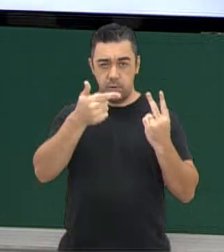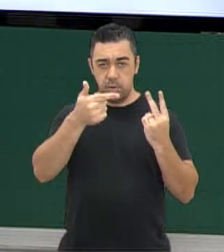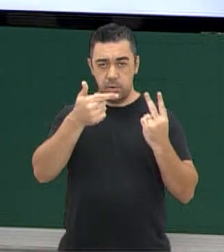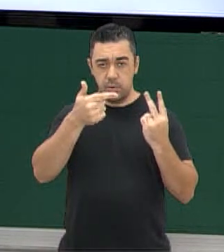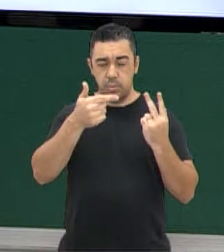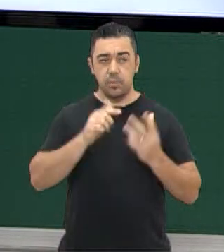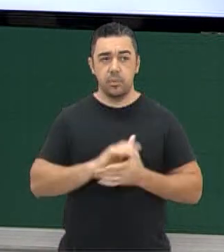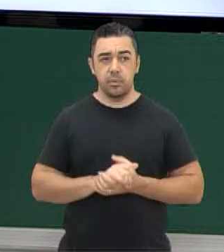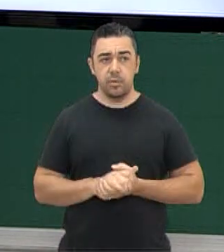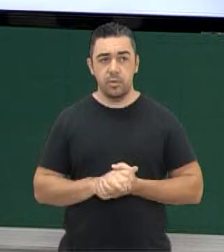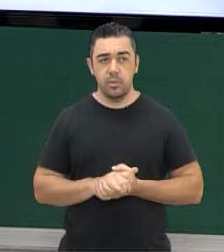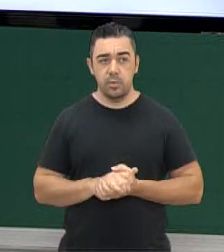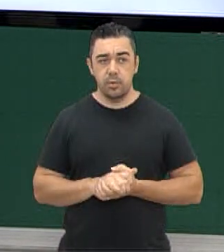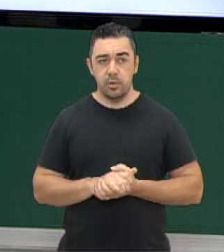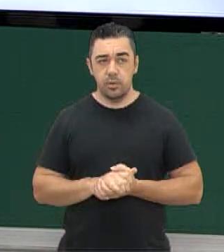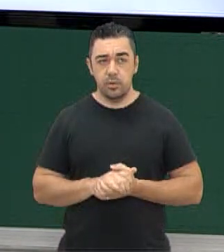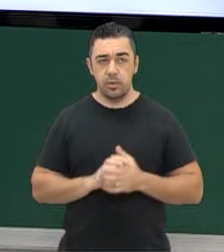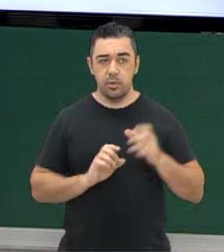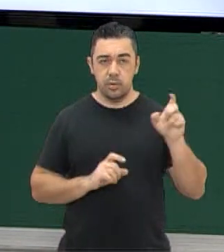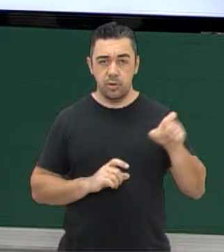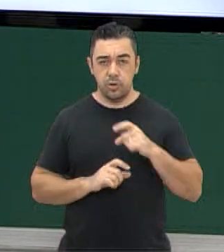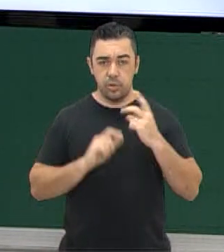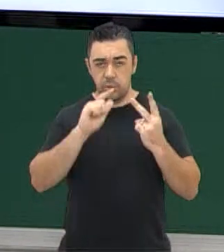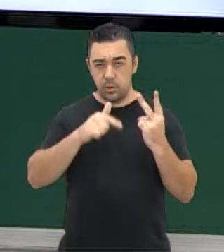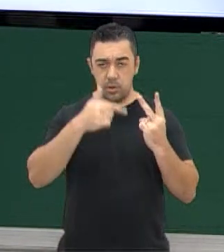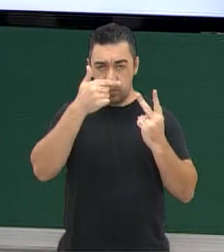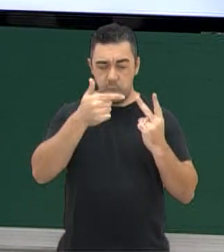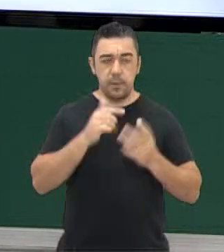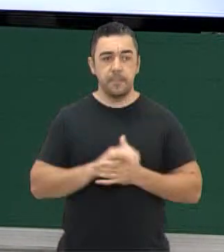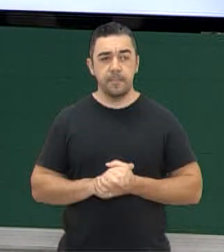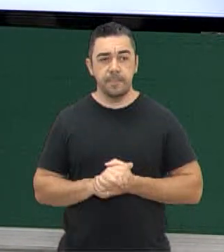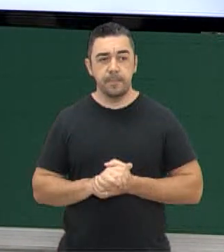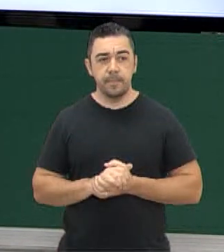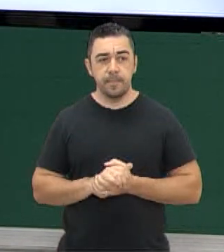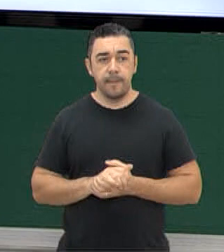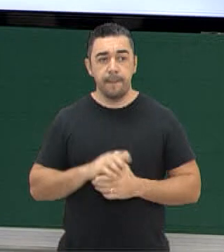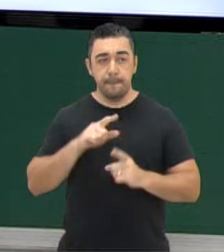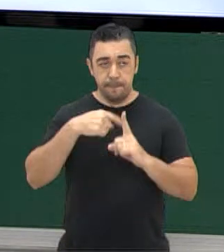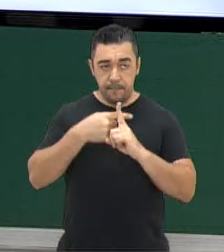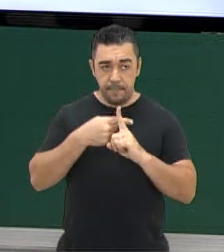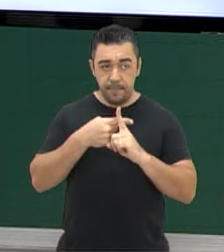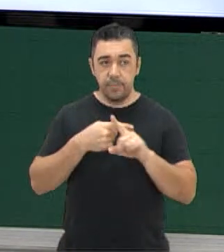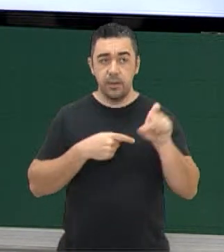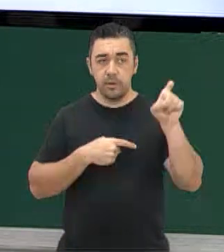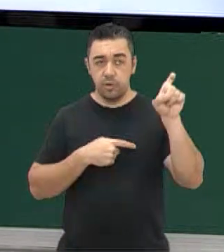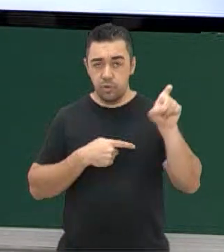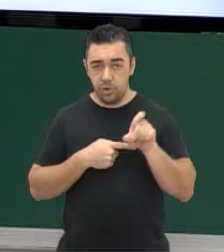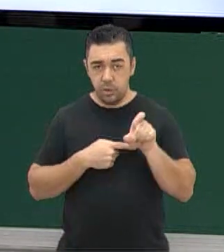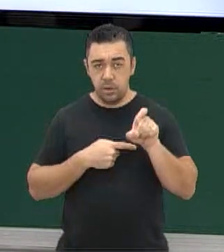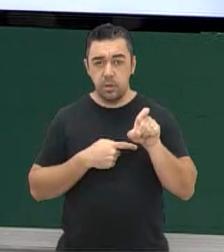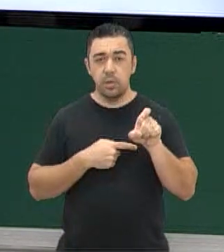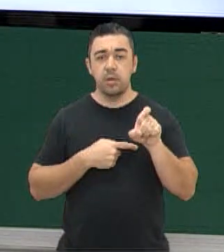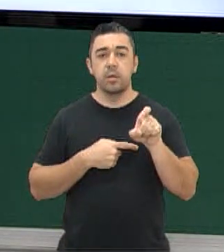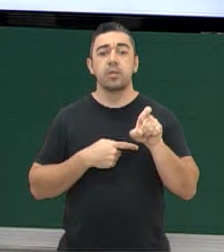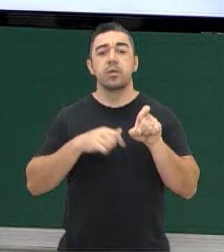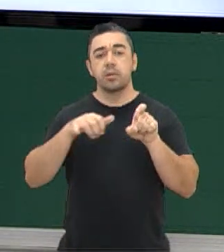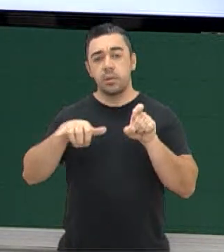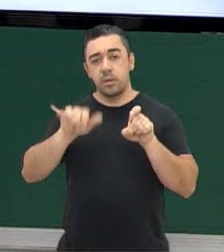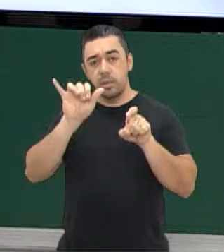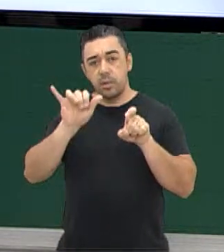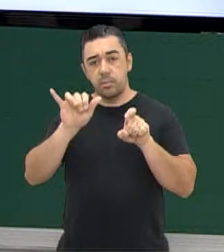2. X vezes x, 1 mais 1, 2. 2x ao quadrado. Mais x vezes